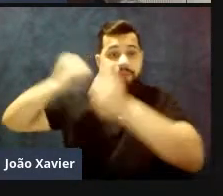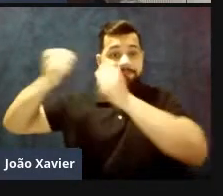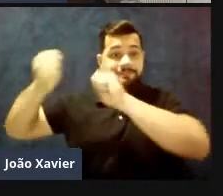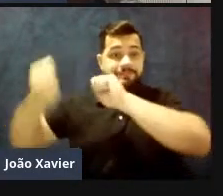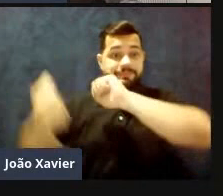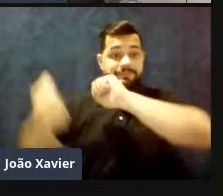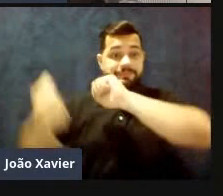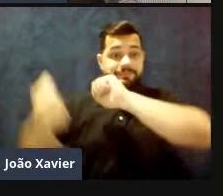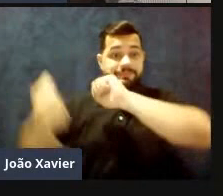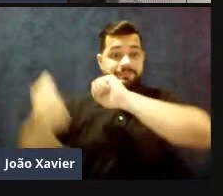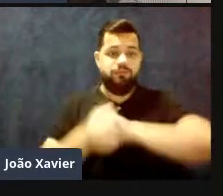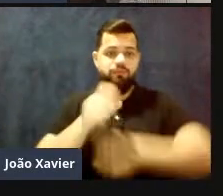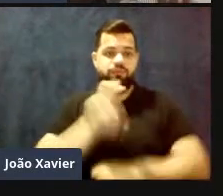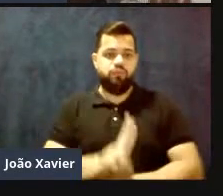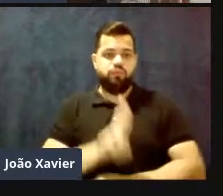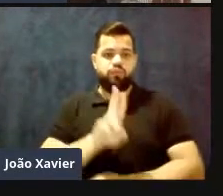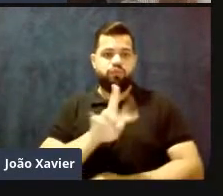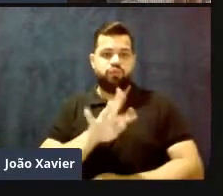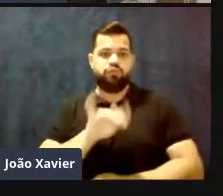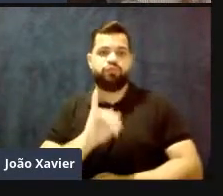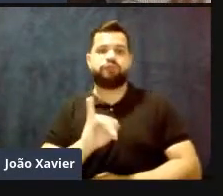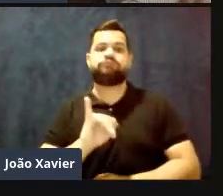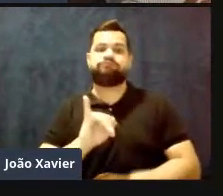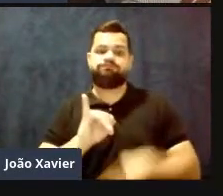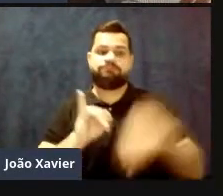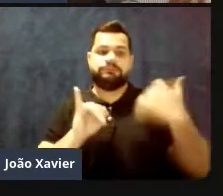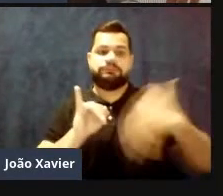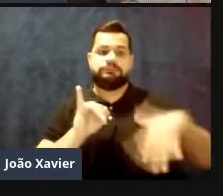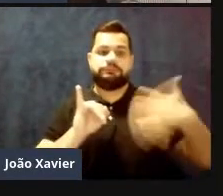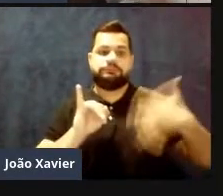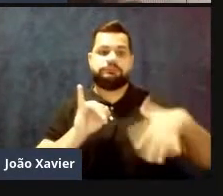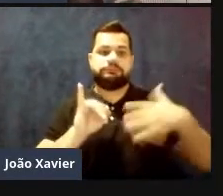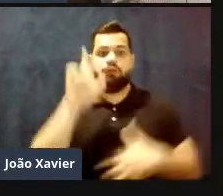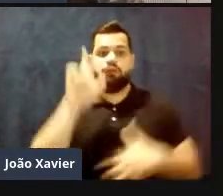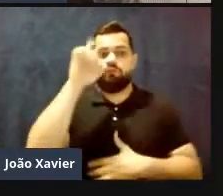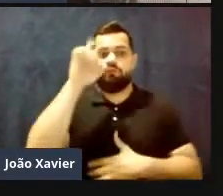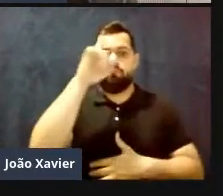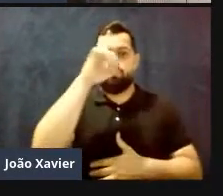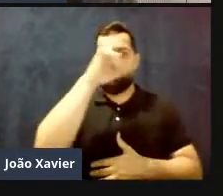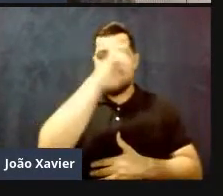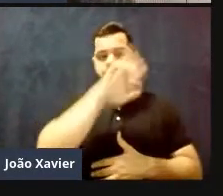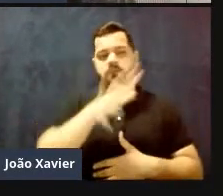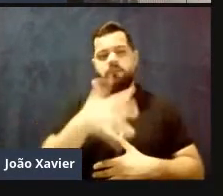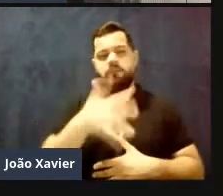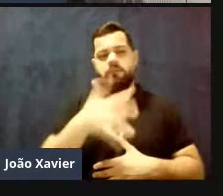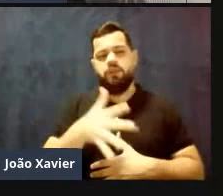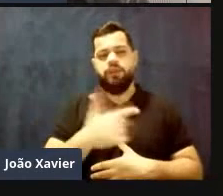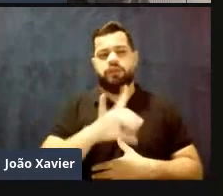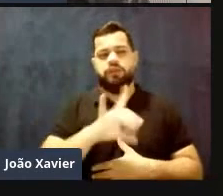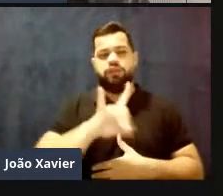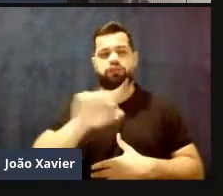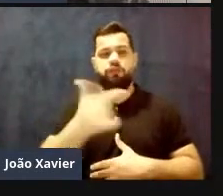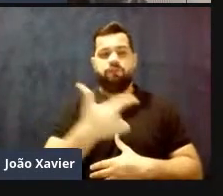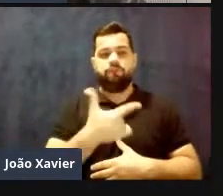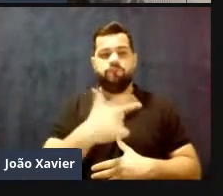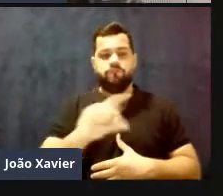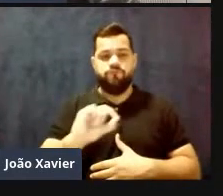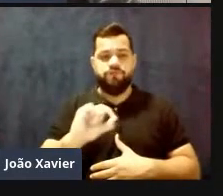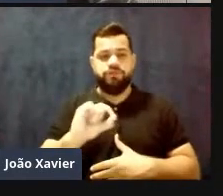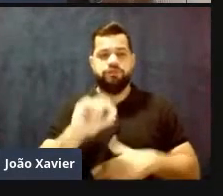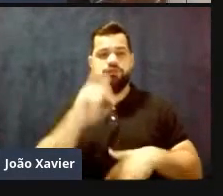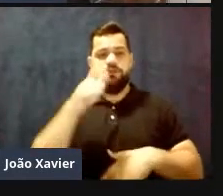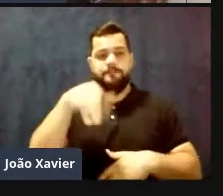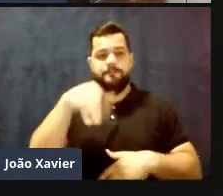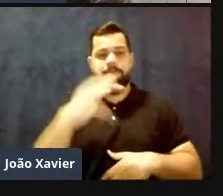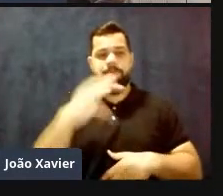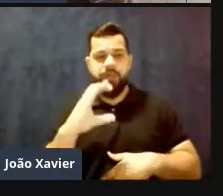nosso primeiro grande desafio, porque mais ou menos do dia 20 de março até o dia 27 de março, ou seja, em 7 dias, na data